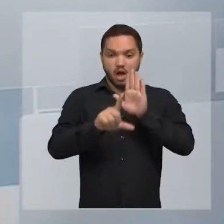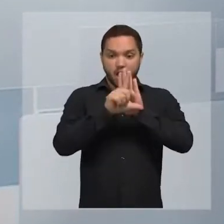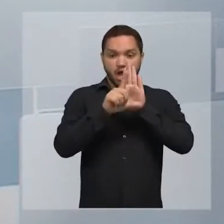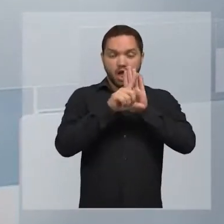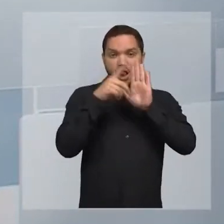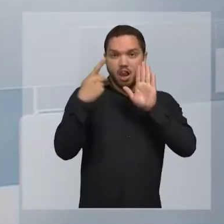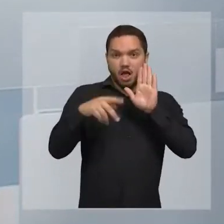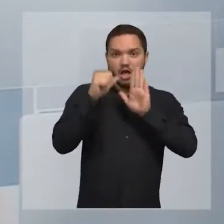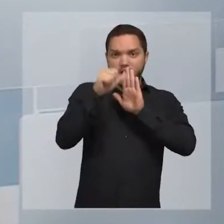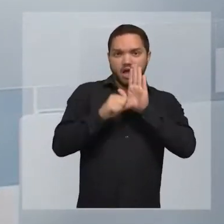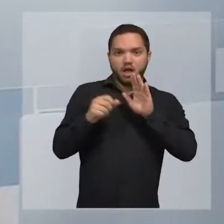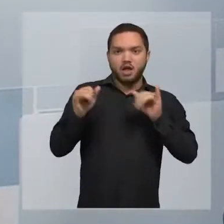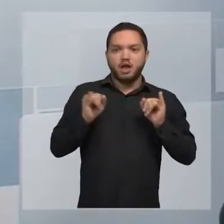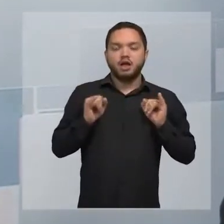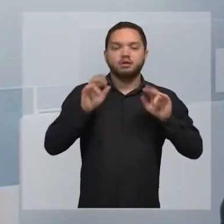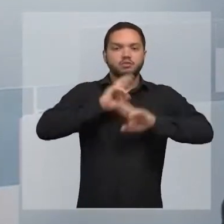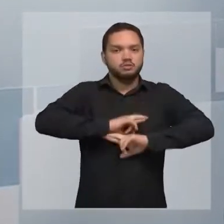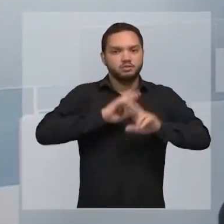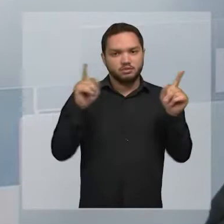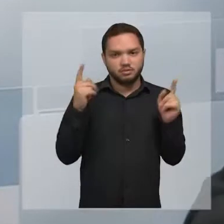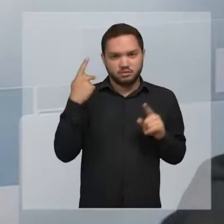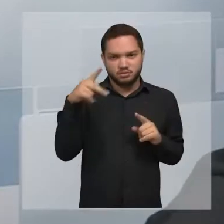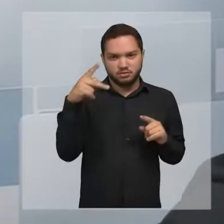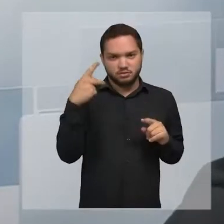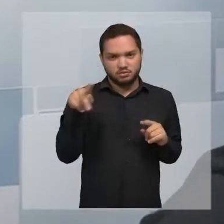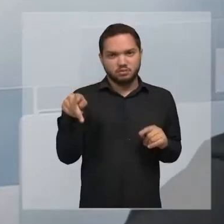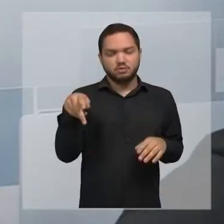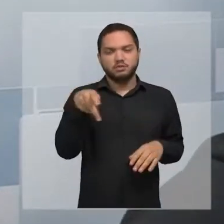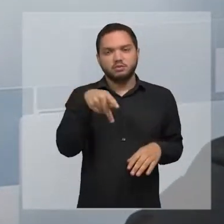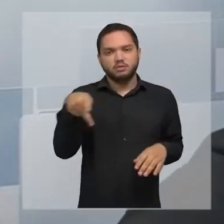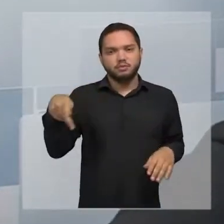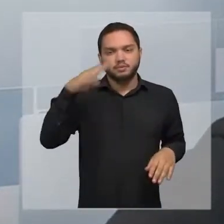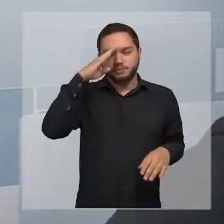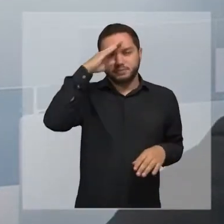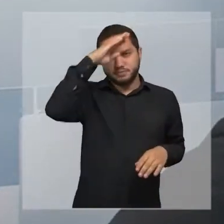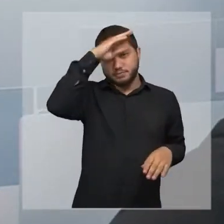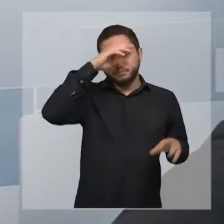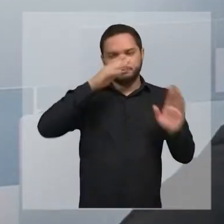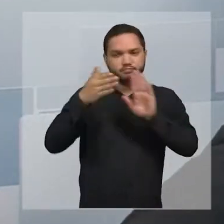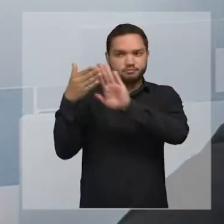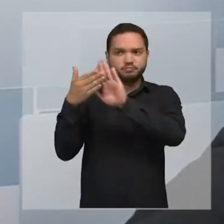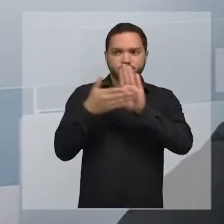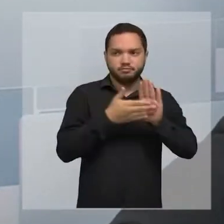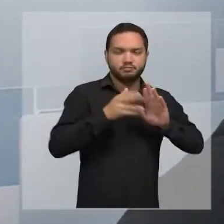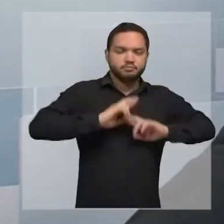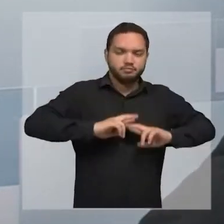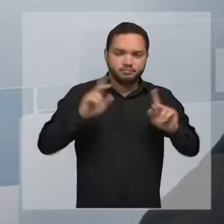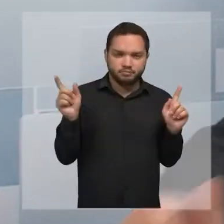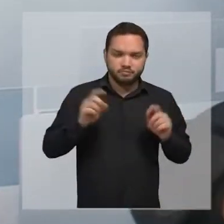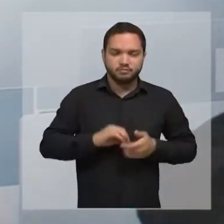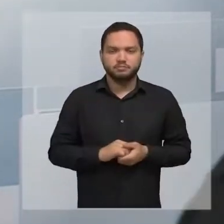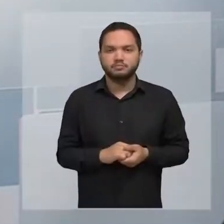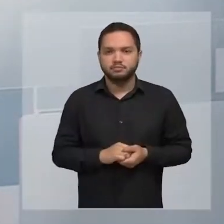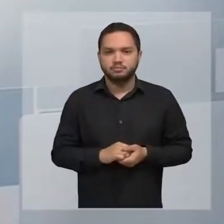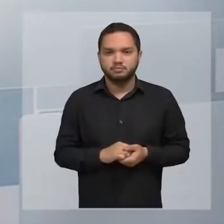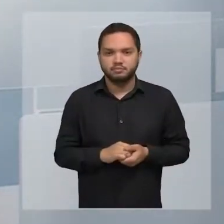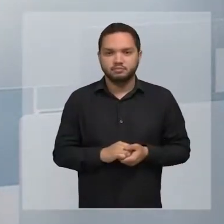e que a reforma que ele ia propor é totalmente diferente da reforma que o atual governo está